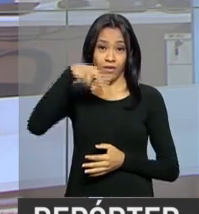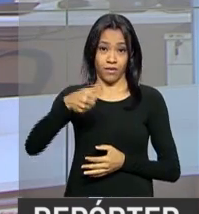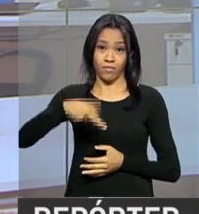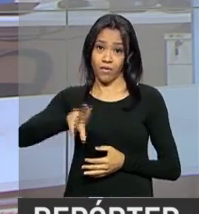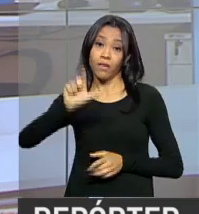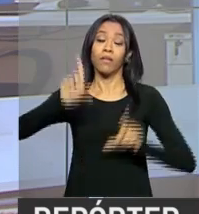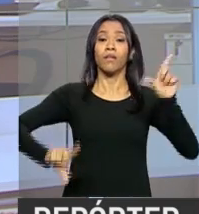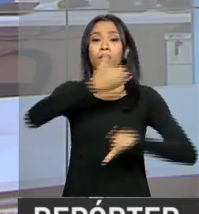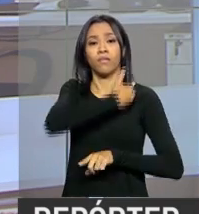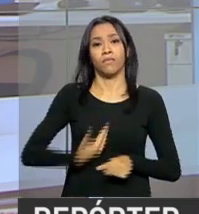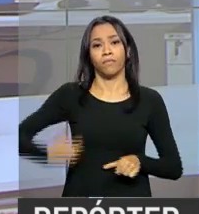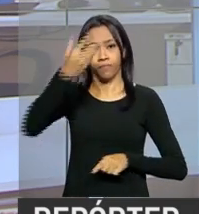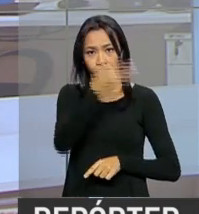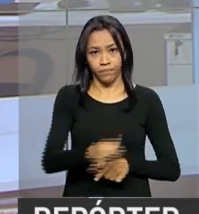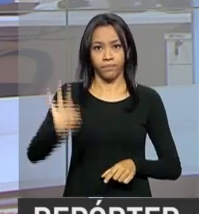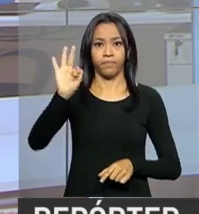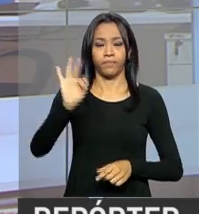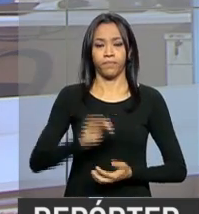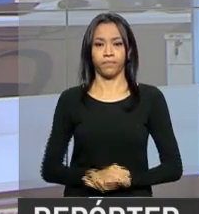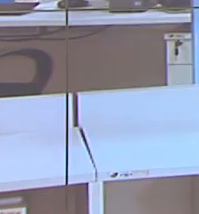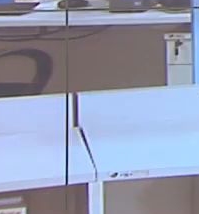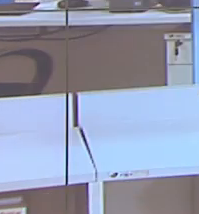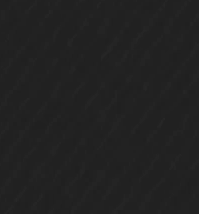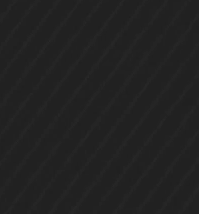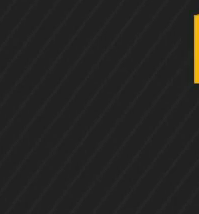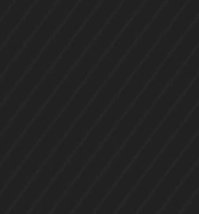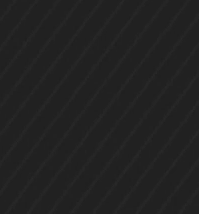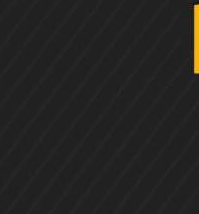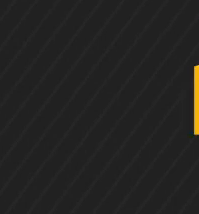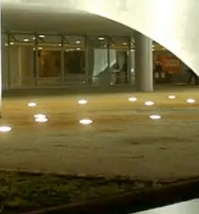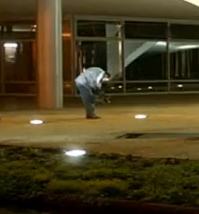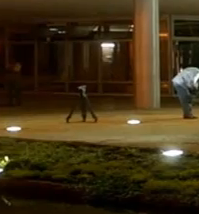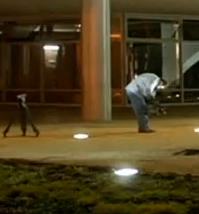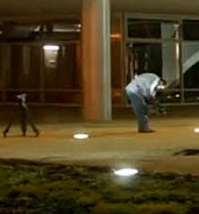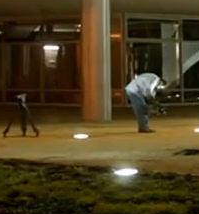com a gente aqui na NBR, a TV do Governo Federal.